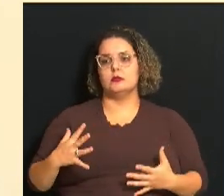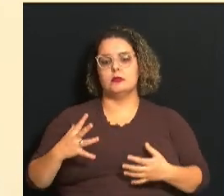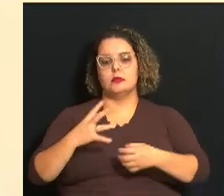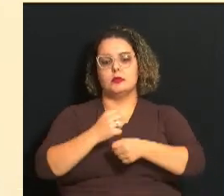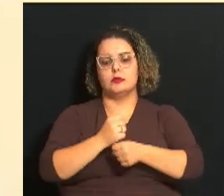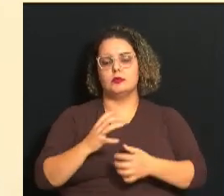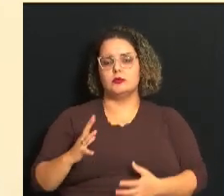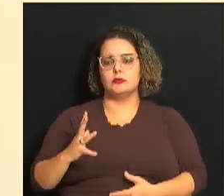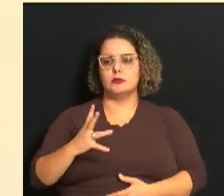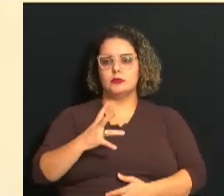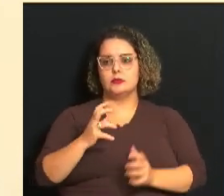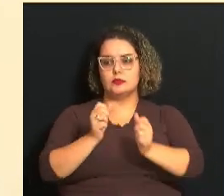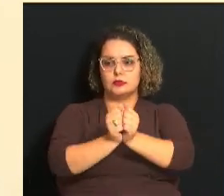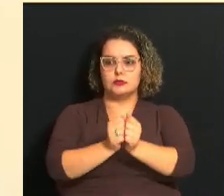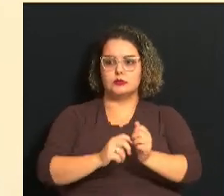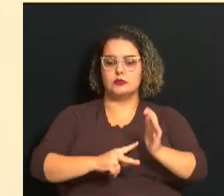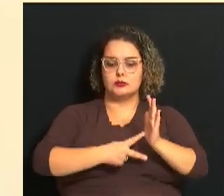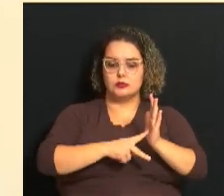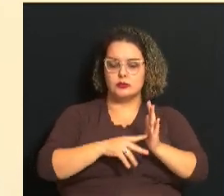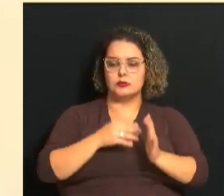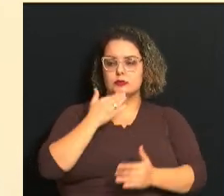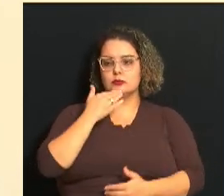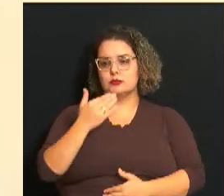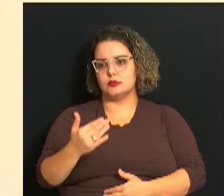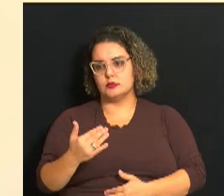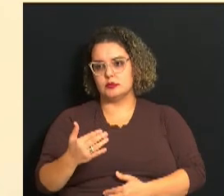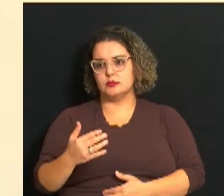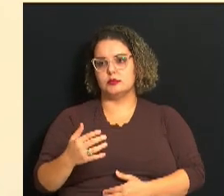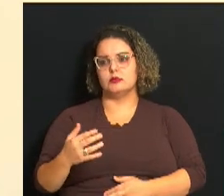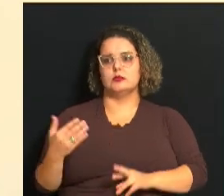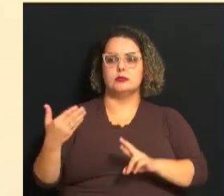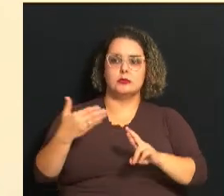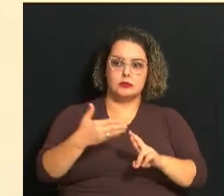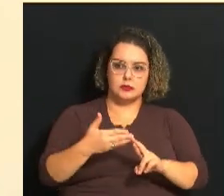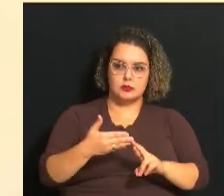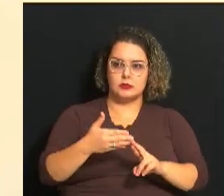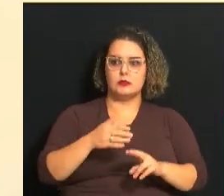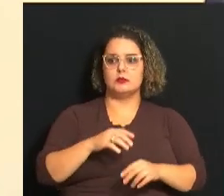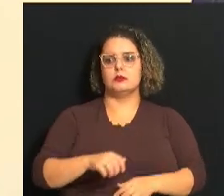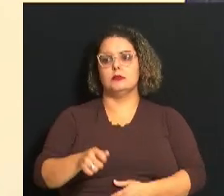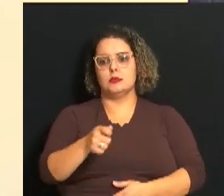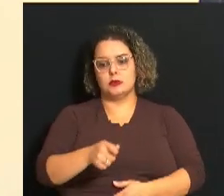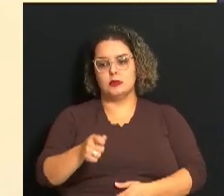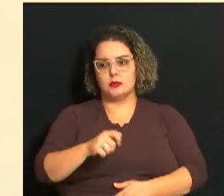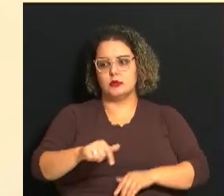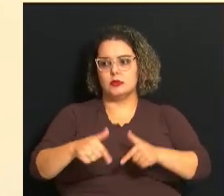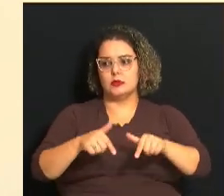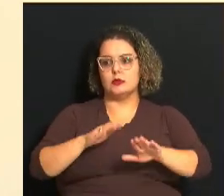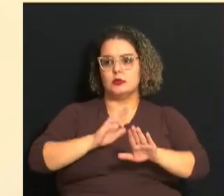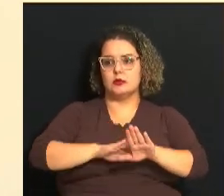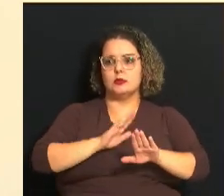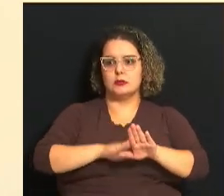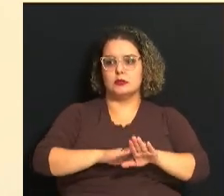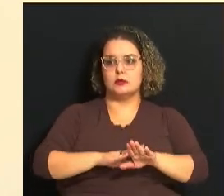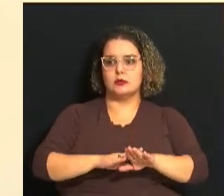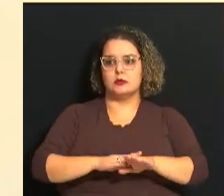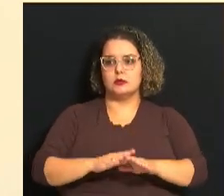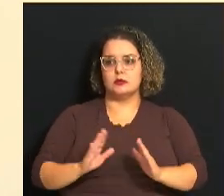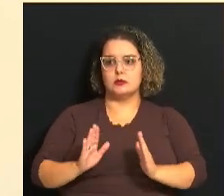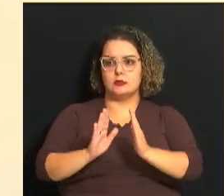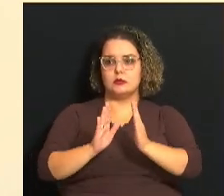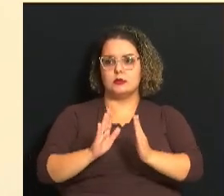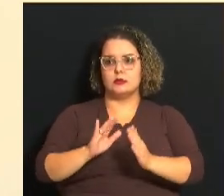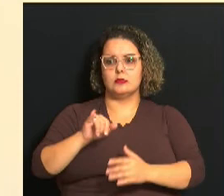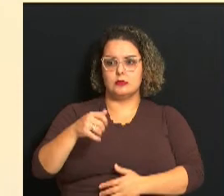participação sindical né a cobrança das entidades representativas associações de trabalhadores para que elas atuem mais frontalmente porque